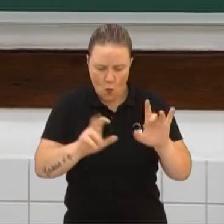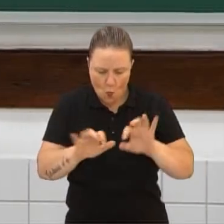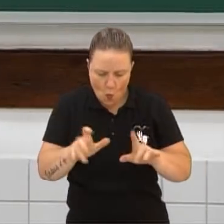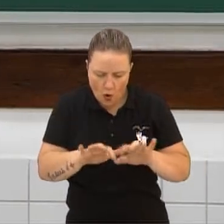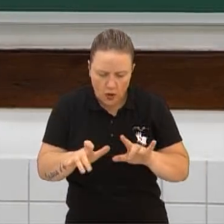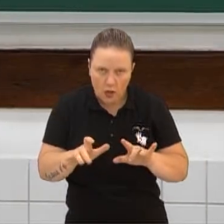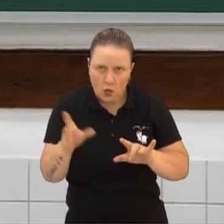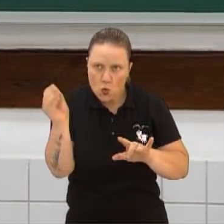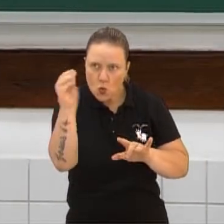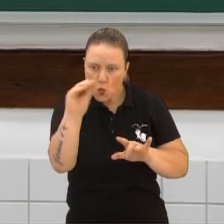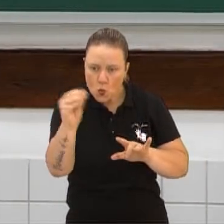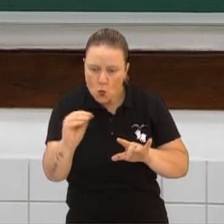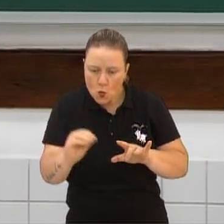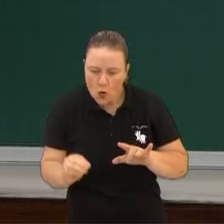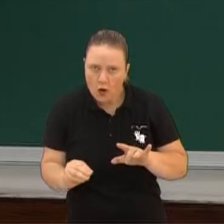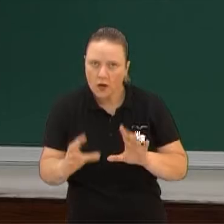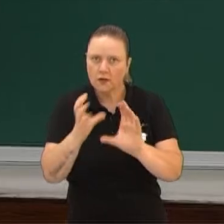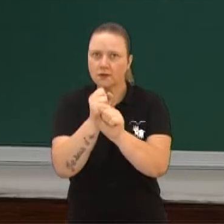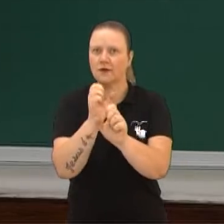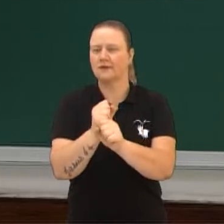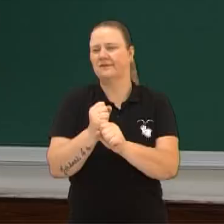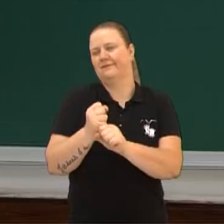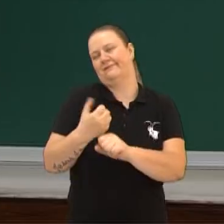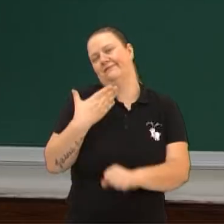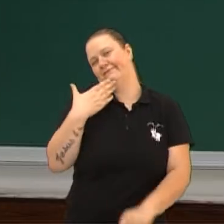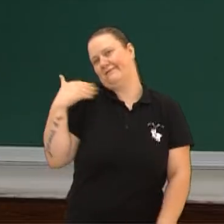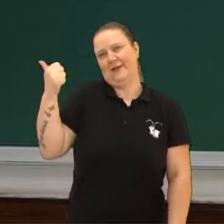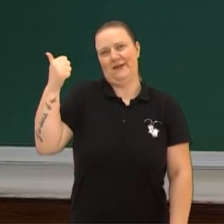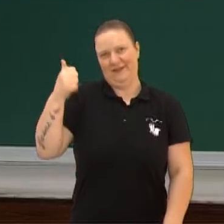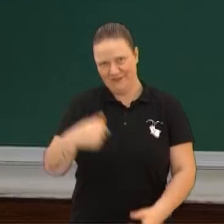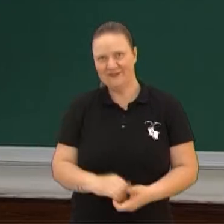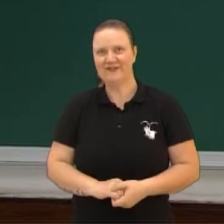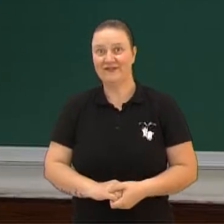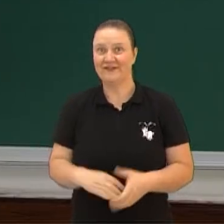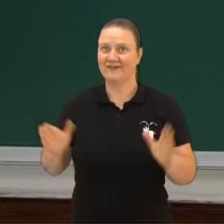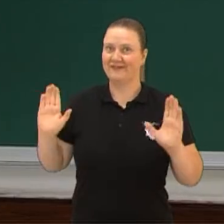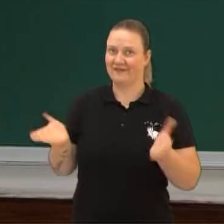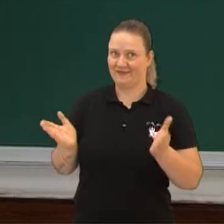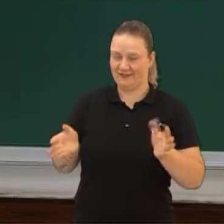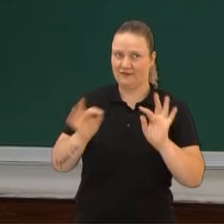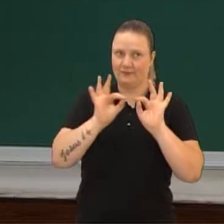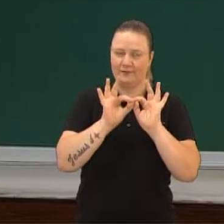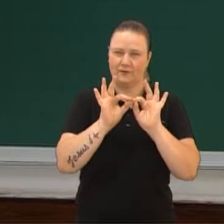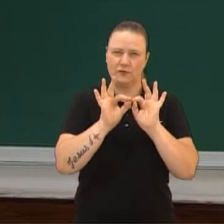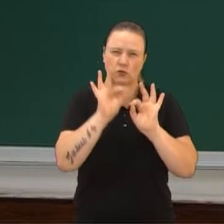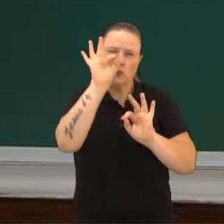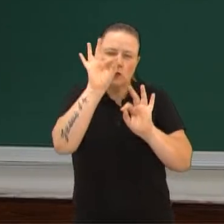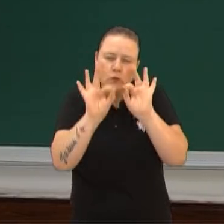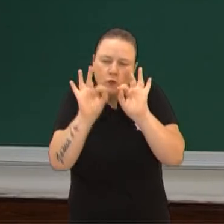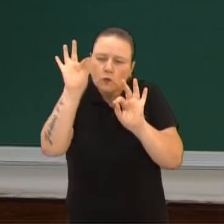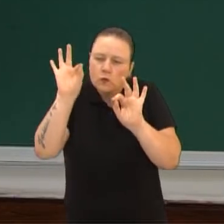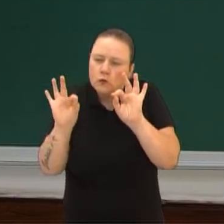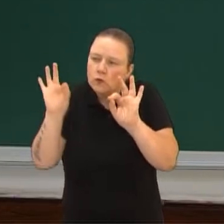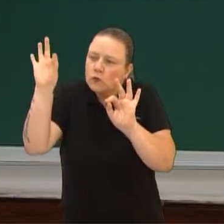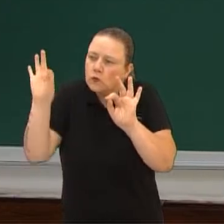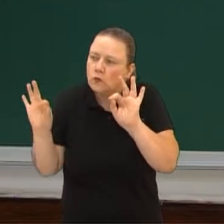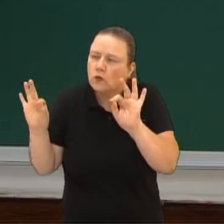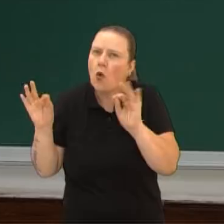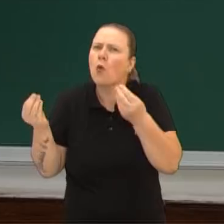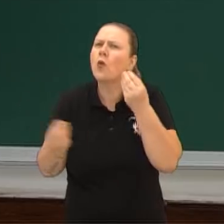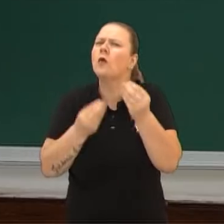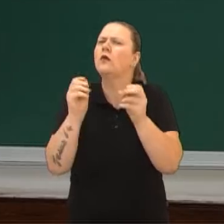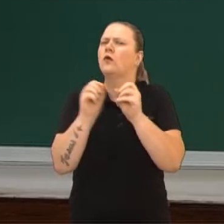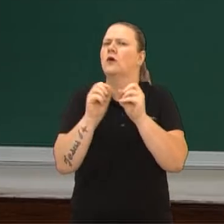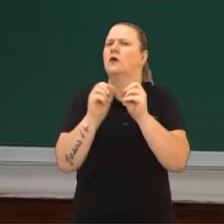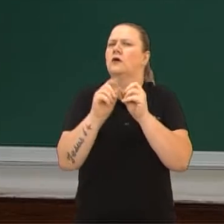entendeu? Então, olha só. Agora, para construir um gráfico, nossa, como será que eu posso construir um gráfico dessa